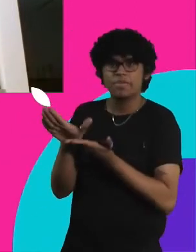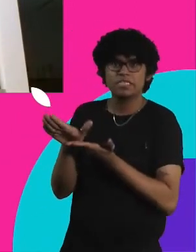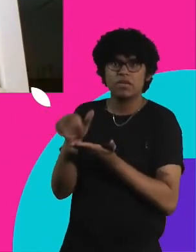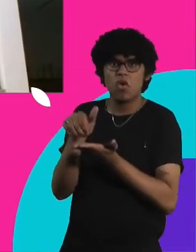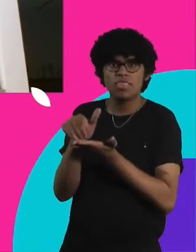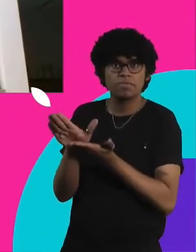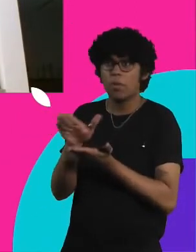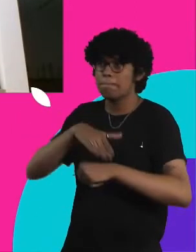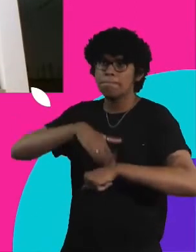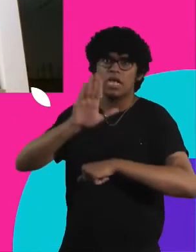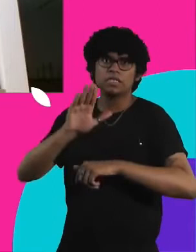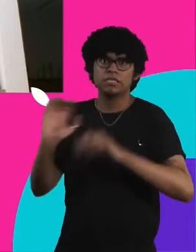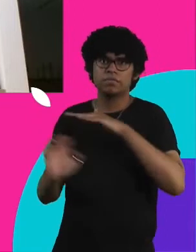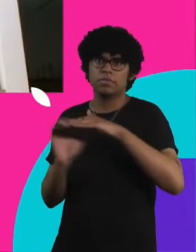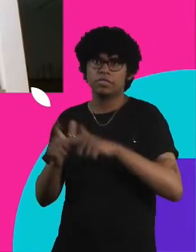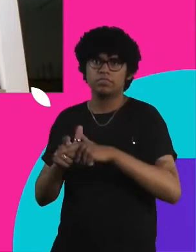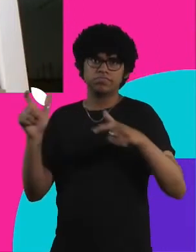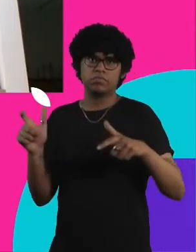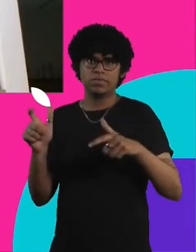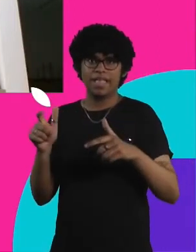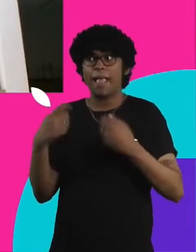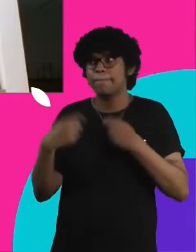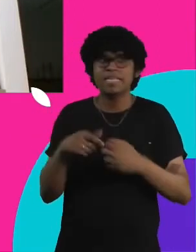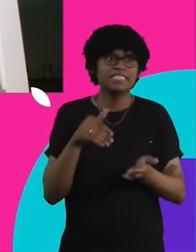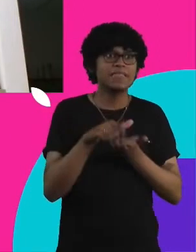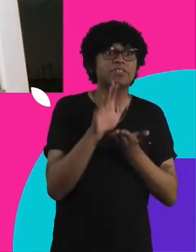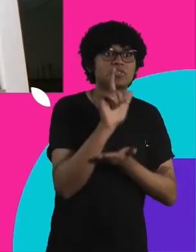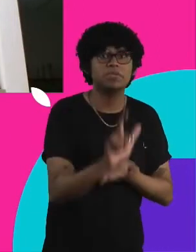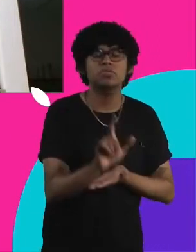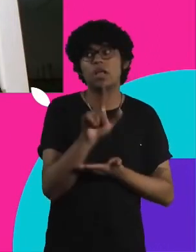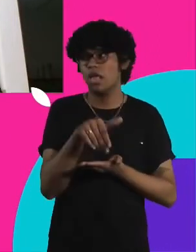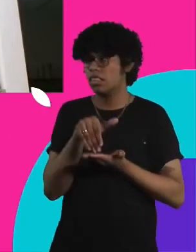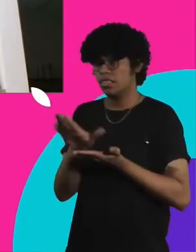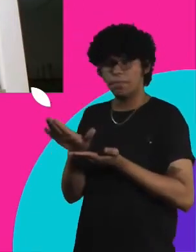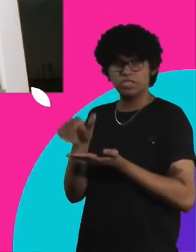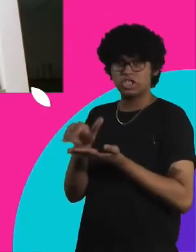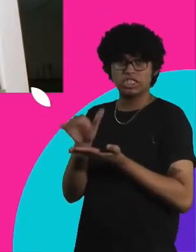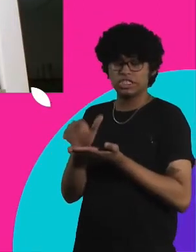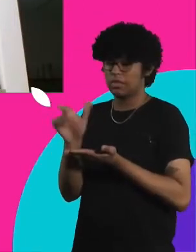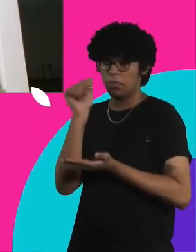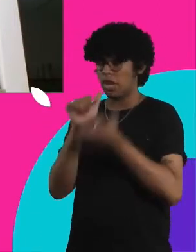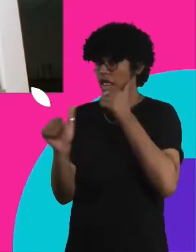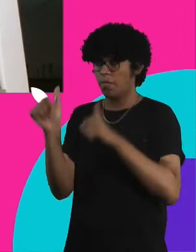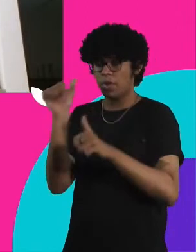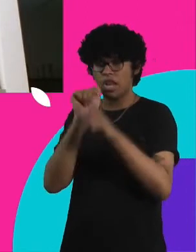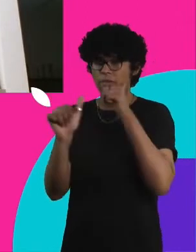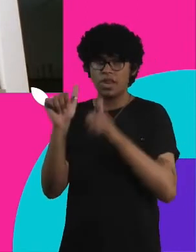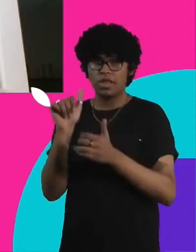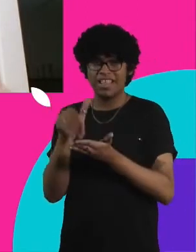empresas. Quando as empresas tiveram que demitir os funcionários, eles demitiam mais as mulheres, especialmente as